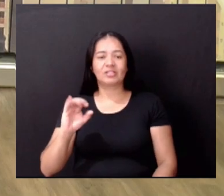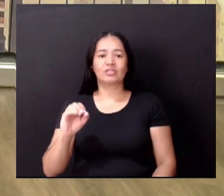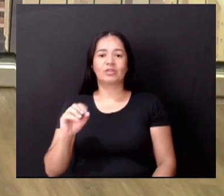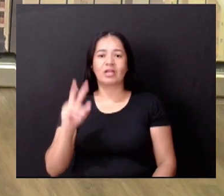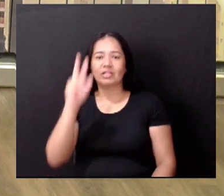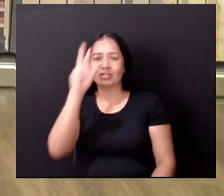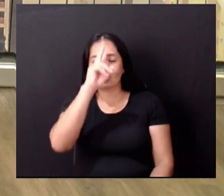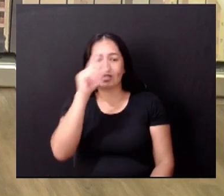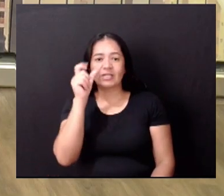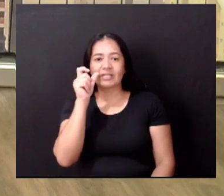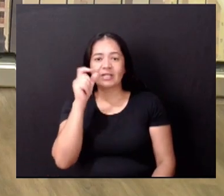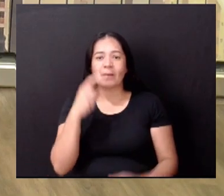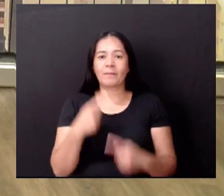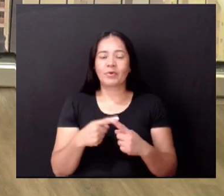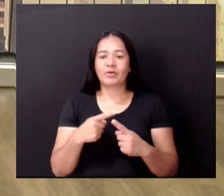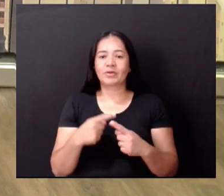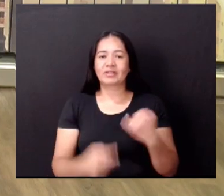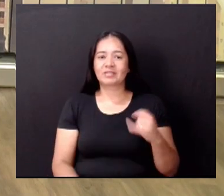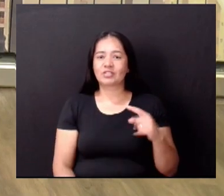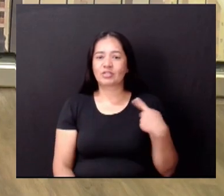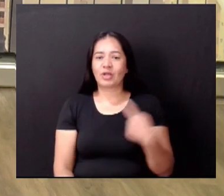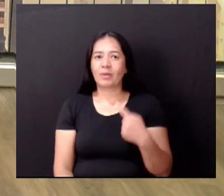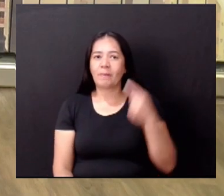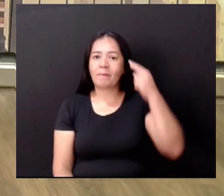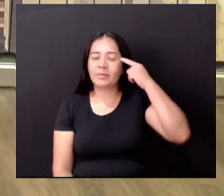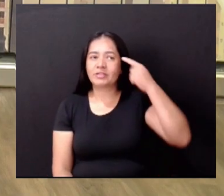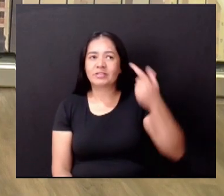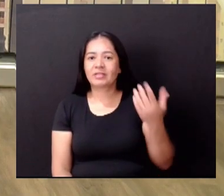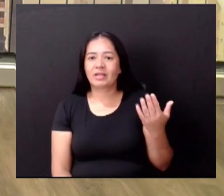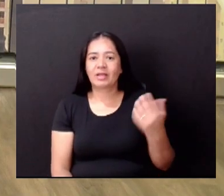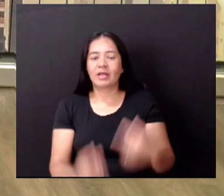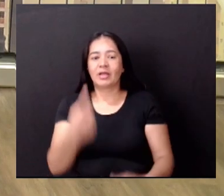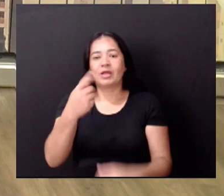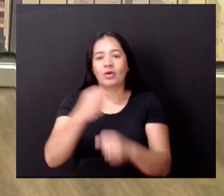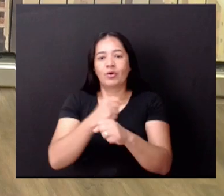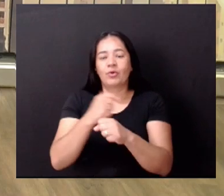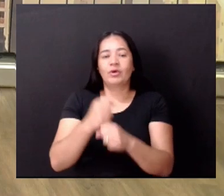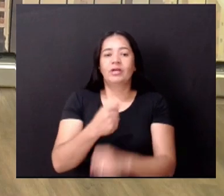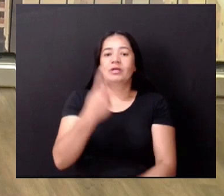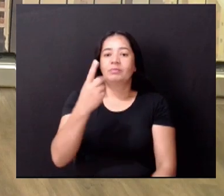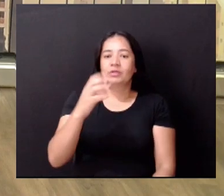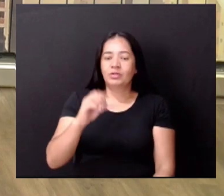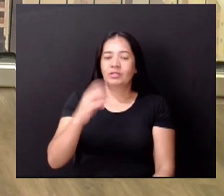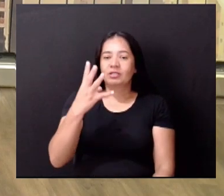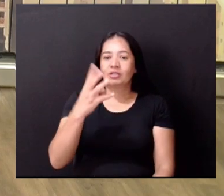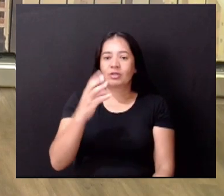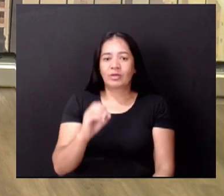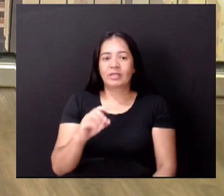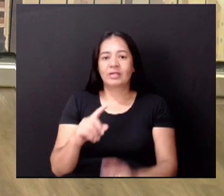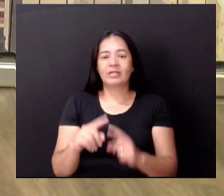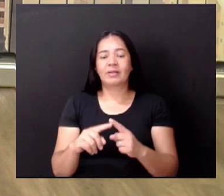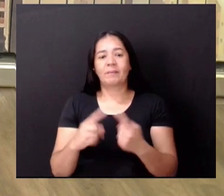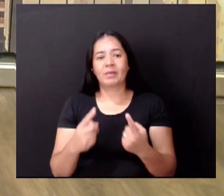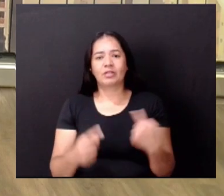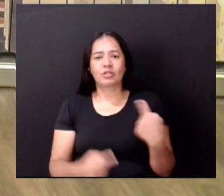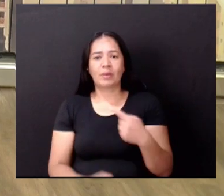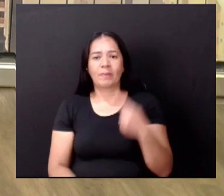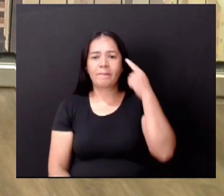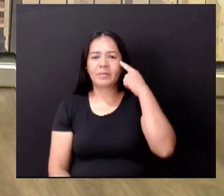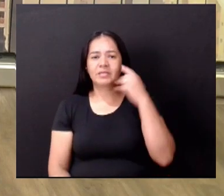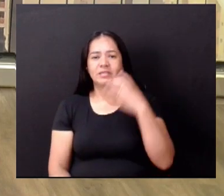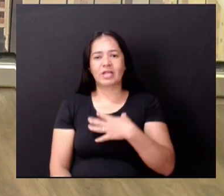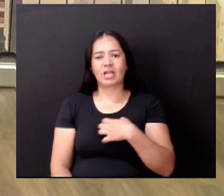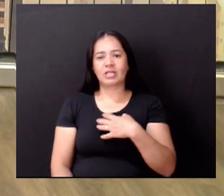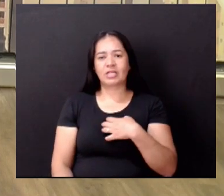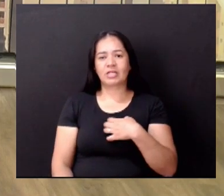também históricas muito interessantes, porque se a gente pensar, 40 foi logo ontem, né? Ele foi pioneiro para muita coisa, mas